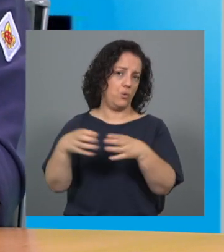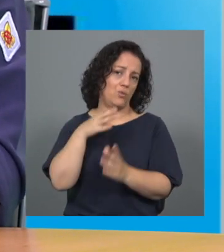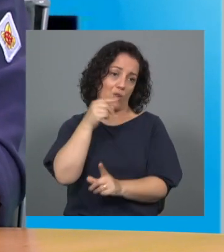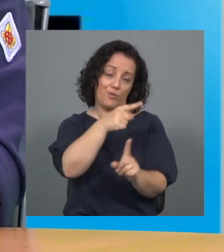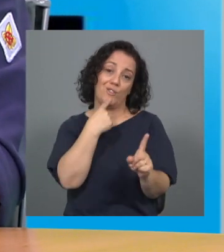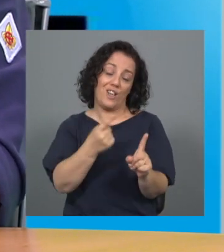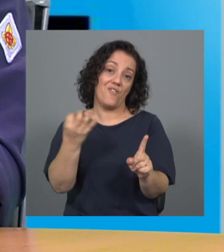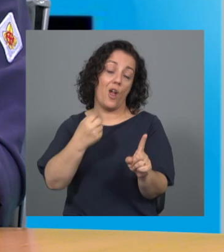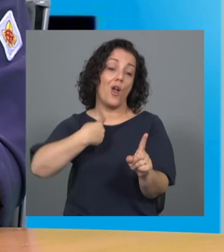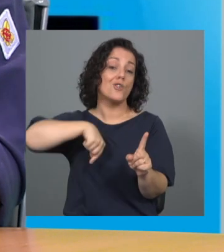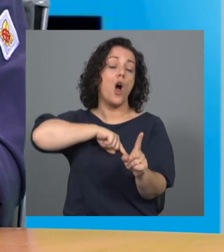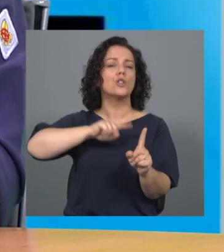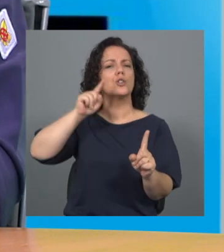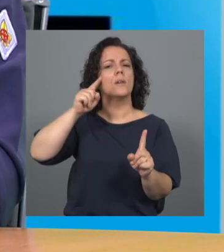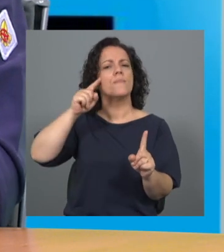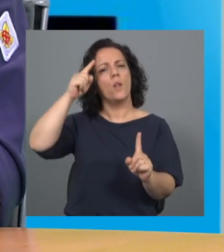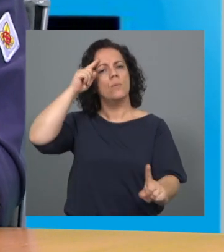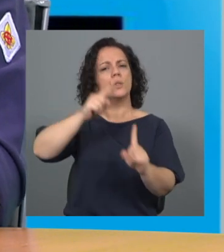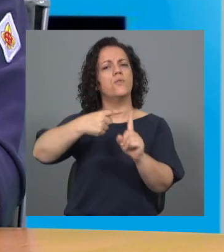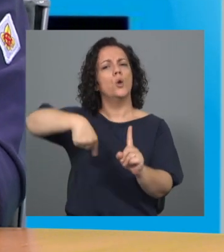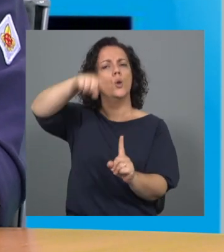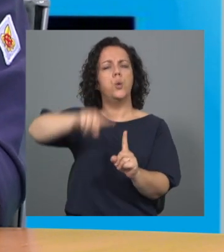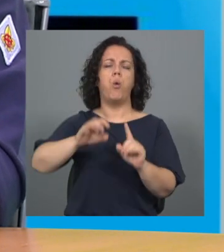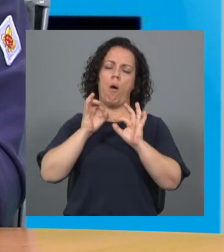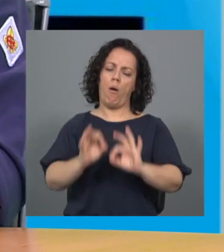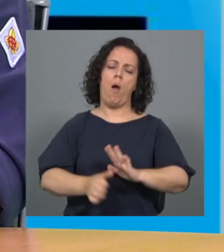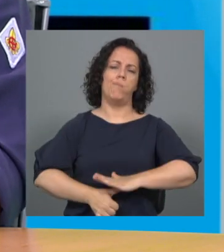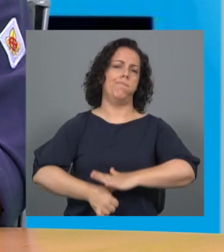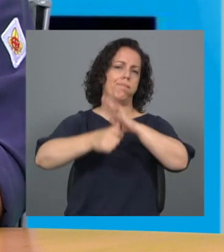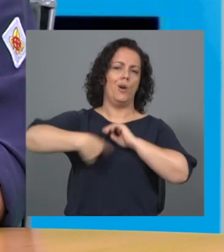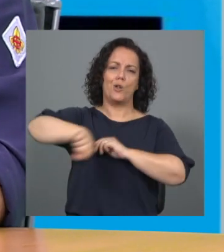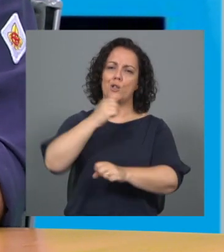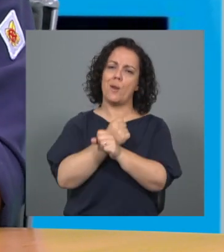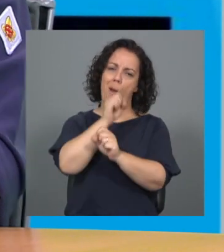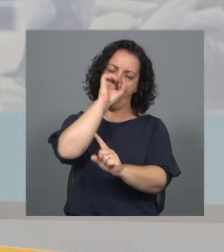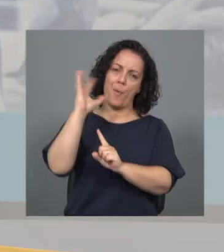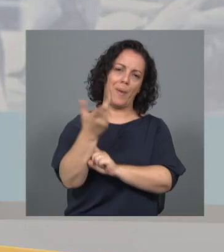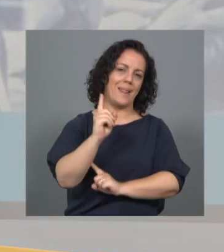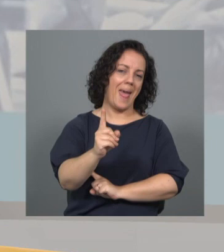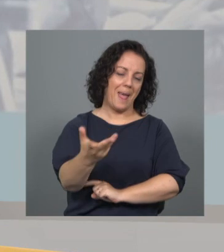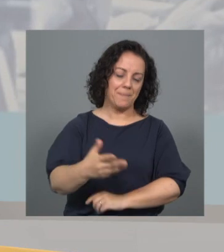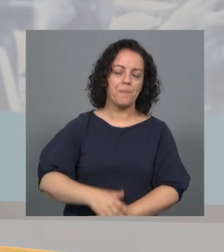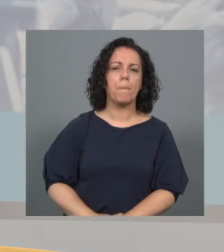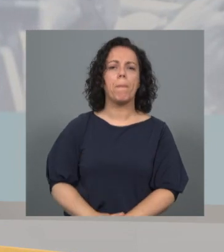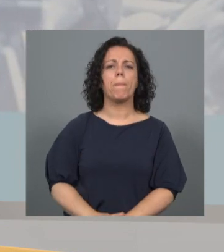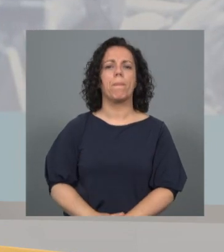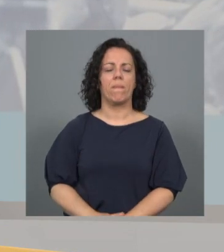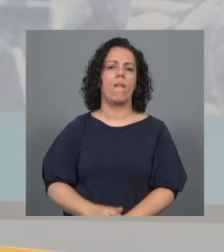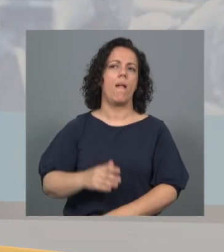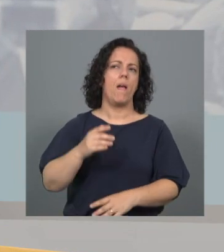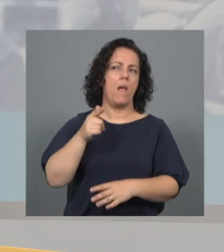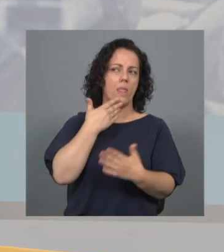que é logo a nossa primeira premissa, porque essa é uma preocupação central de toda a nossa atuação. Em causa estão mudanças de